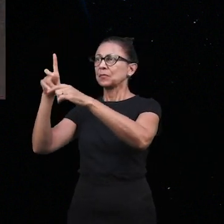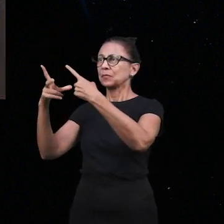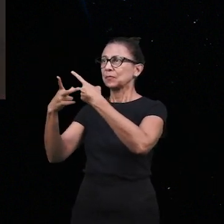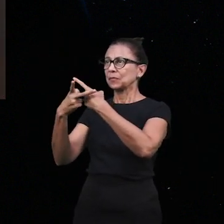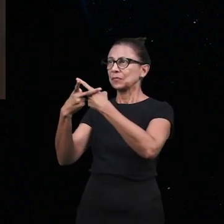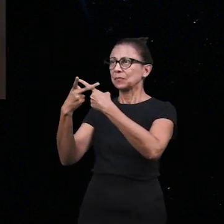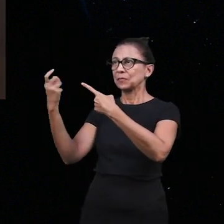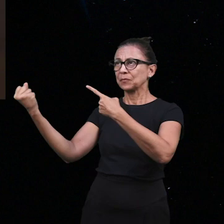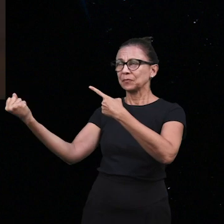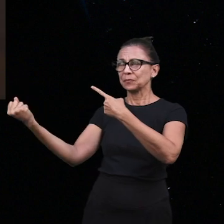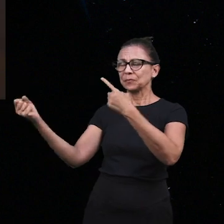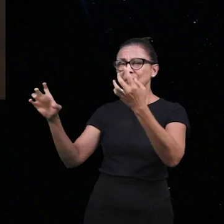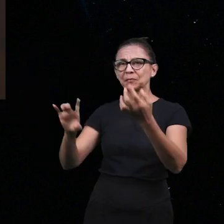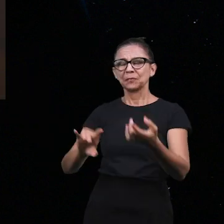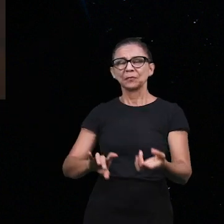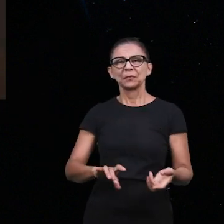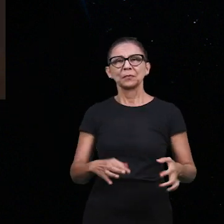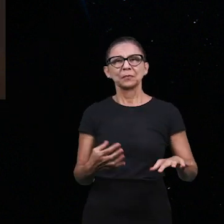Jesus.